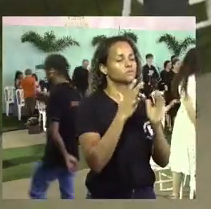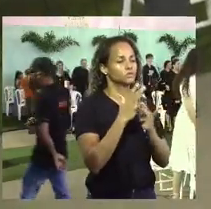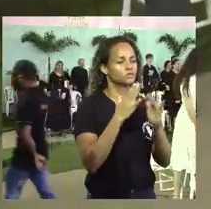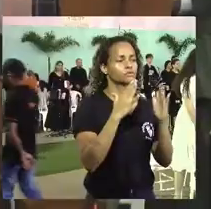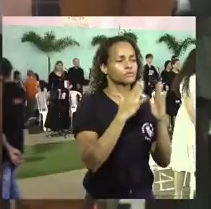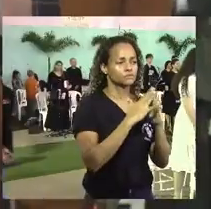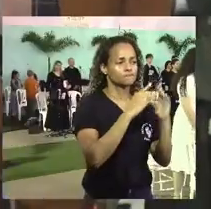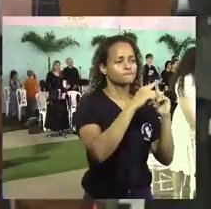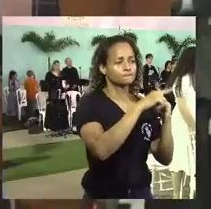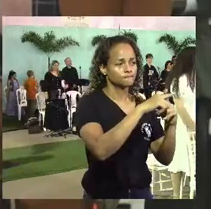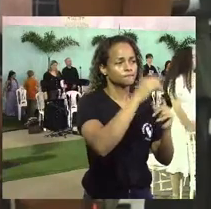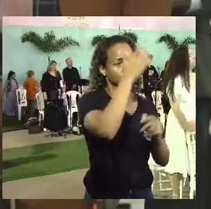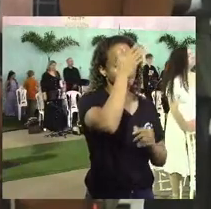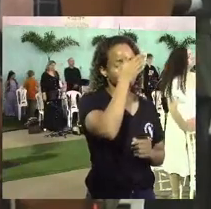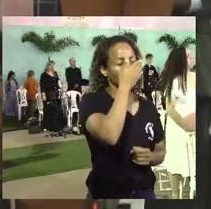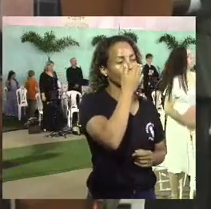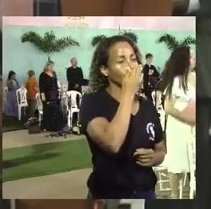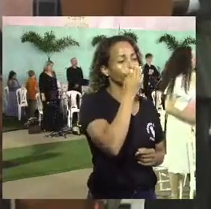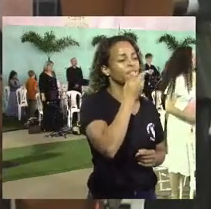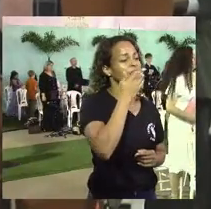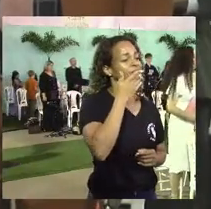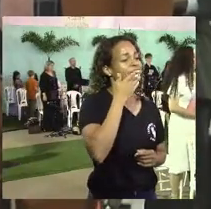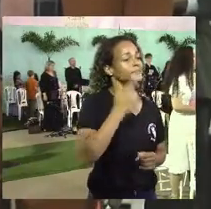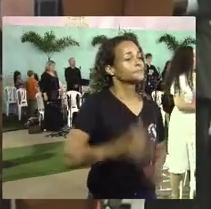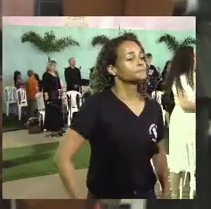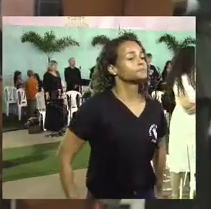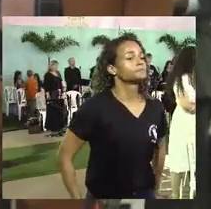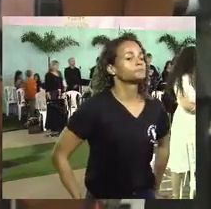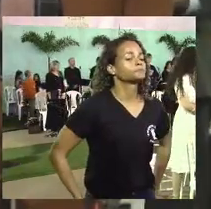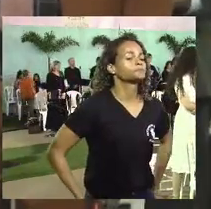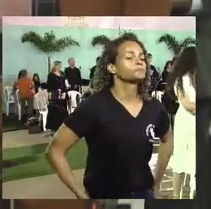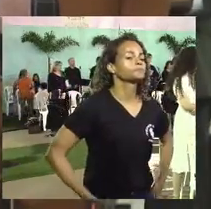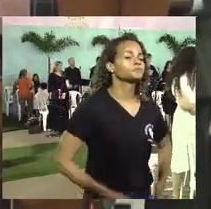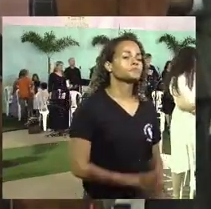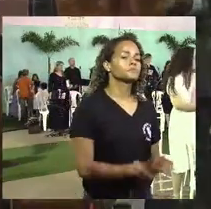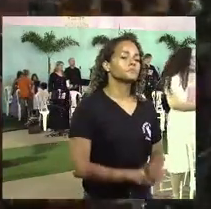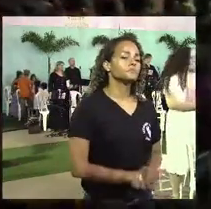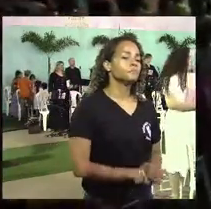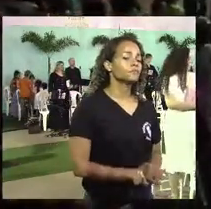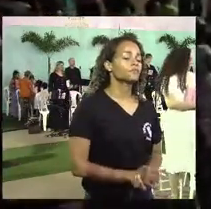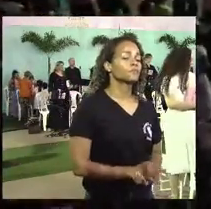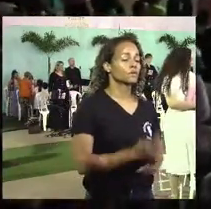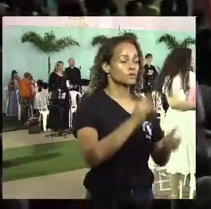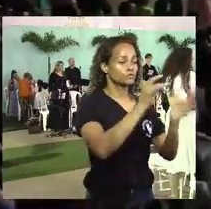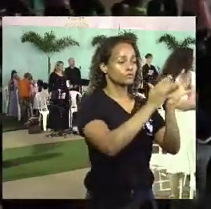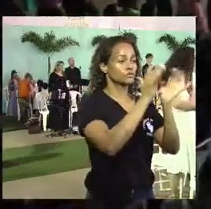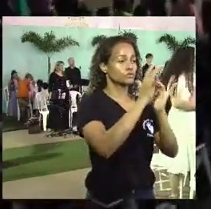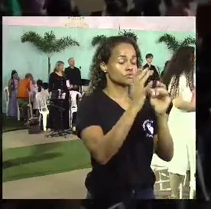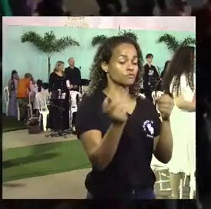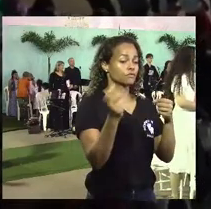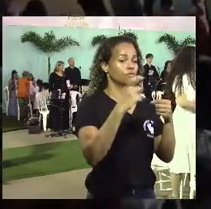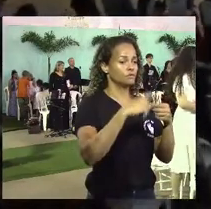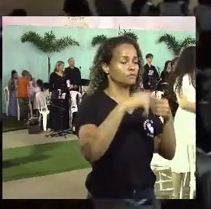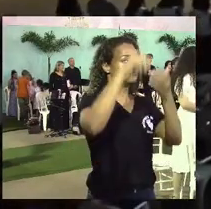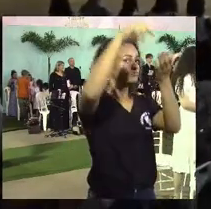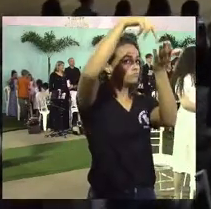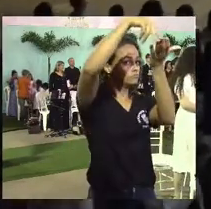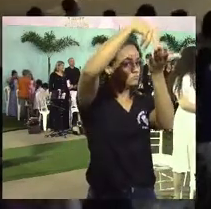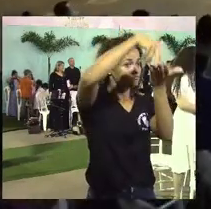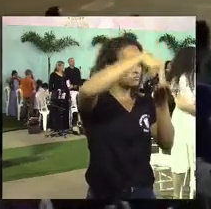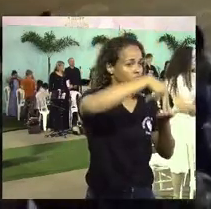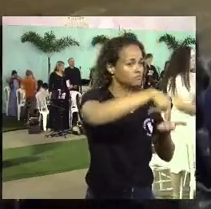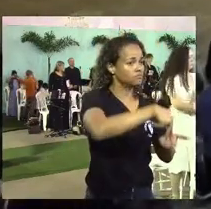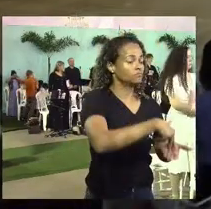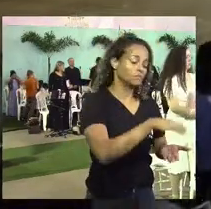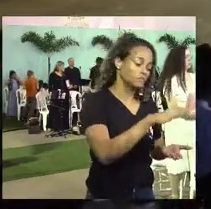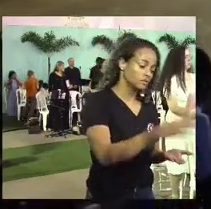para casa de Deus a terra vai pegar fogo e Jesus está voltando para buscar a sua igreja eu